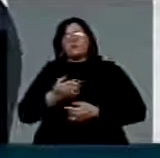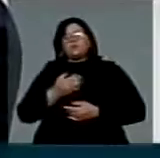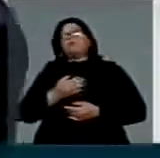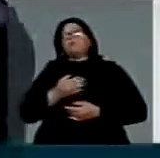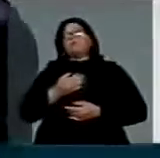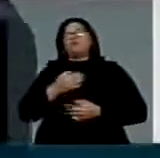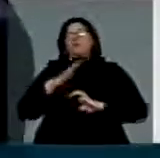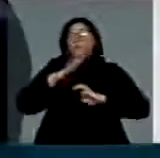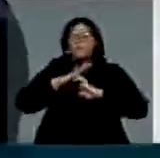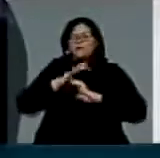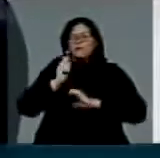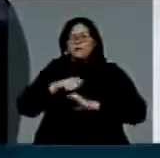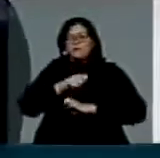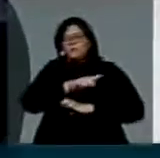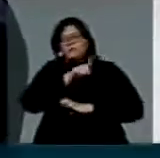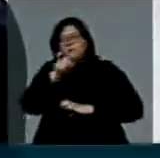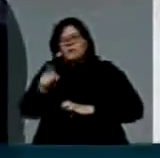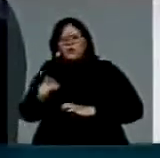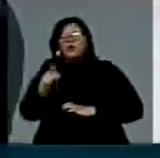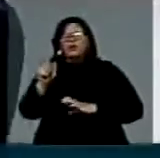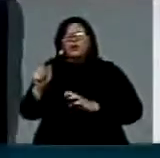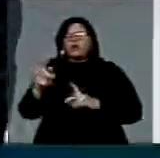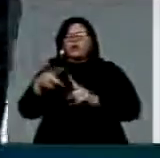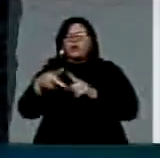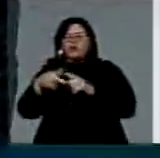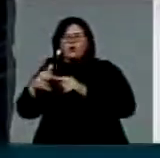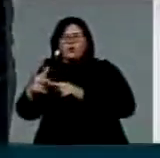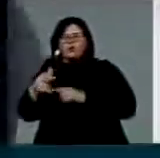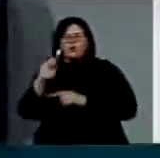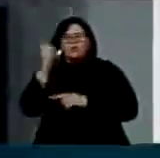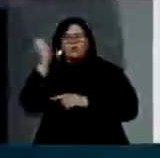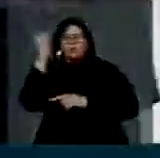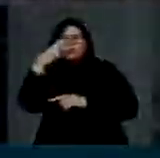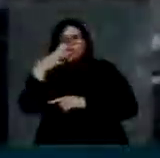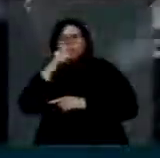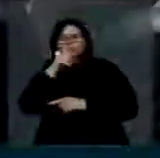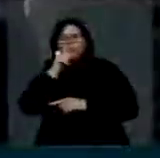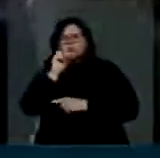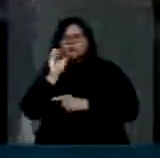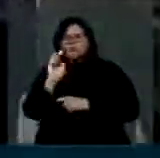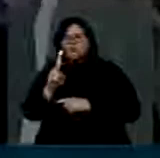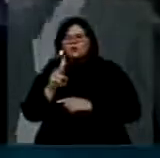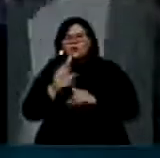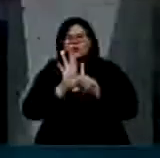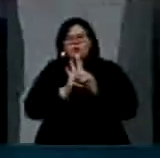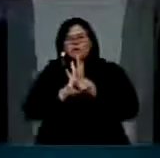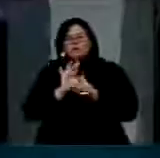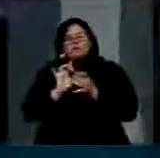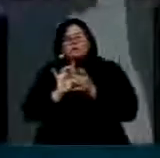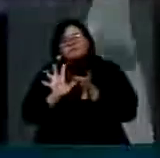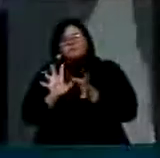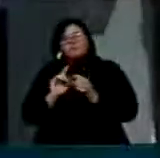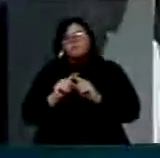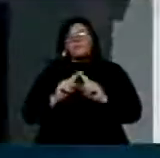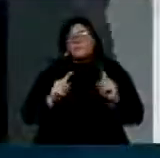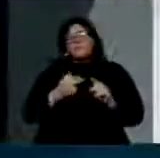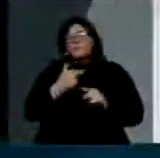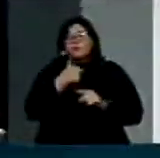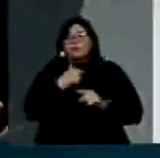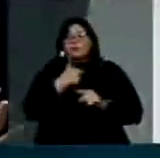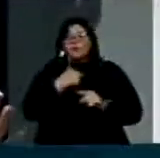a luz, cortar a água. Já seria uma medida drástica que a lei permite, mas não